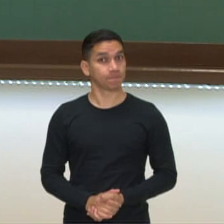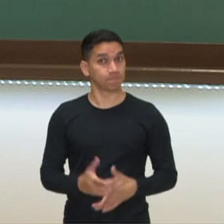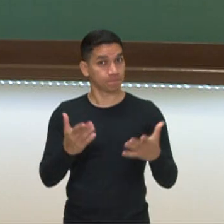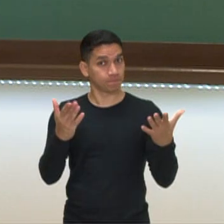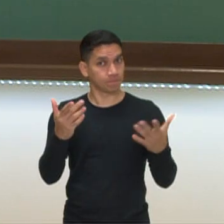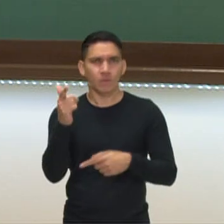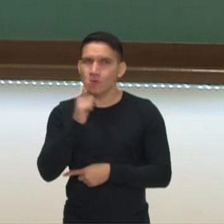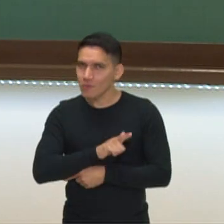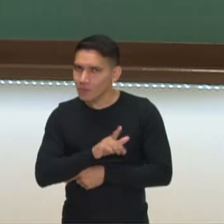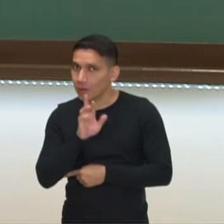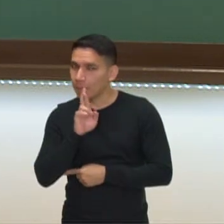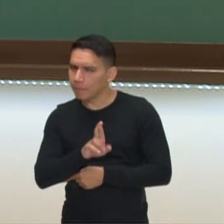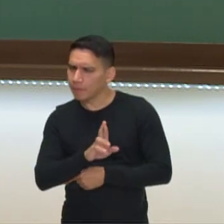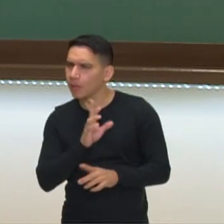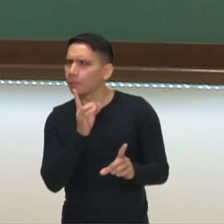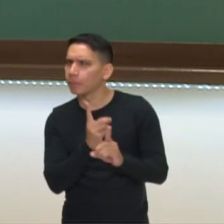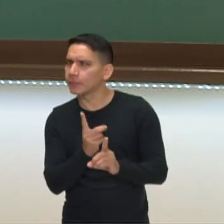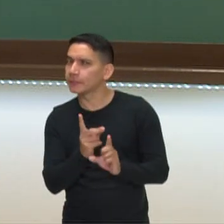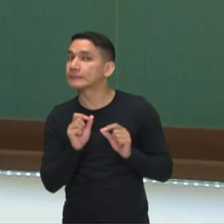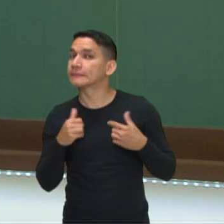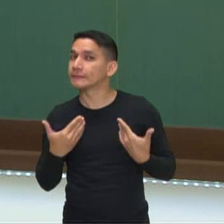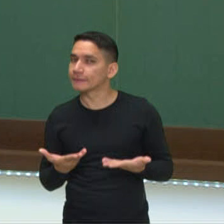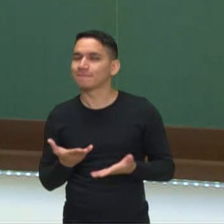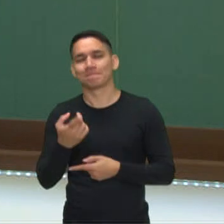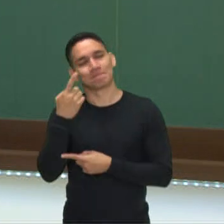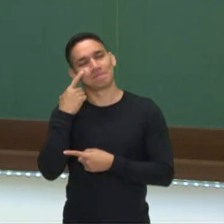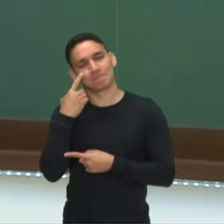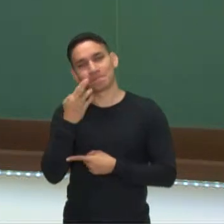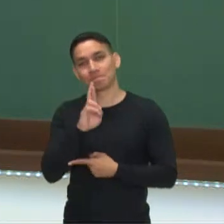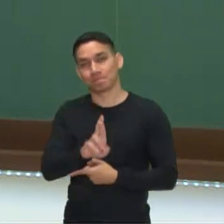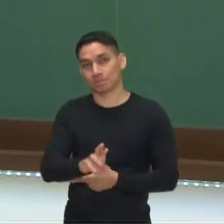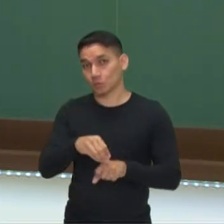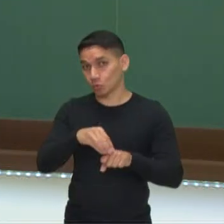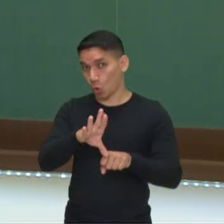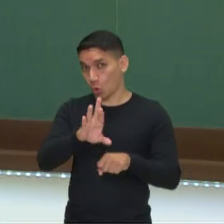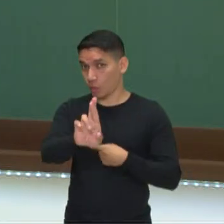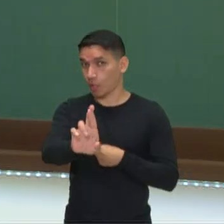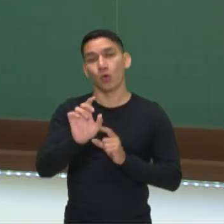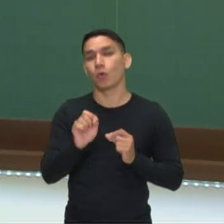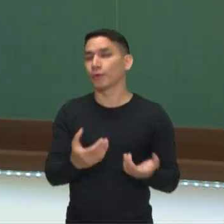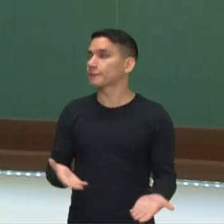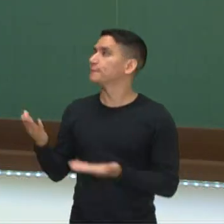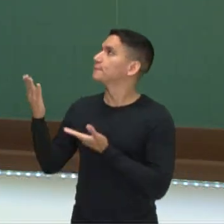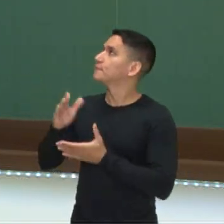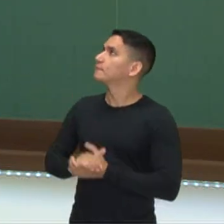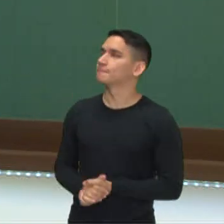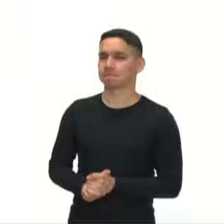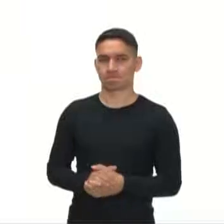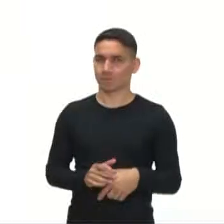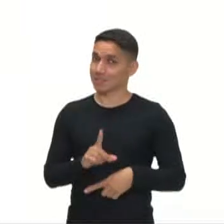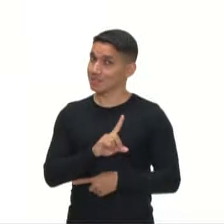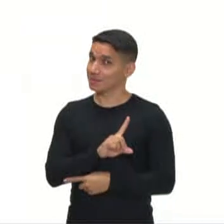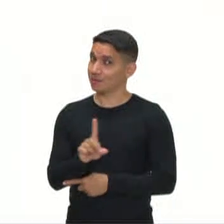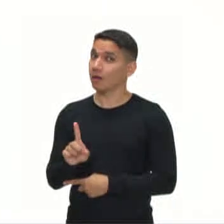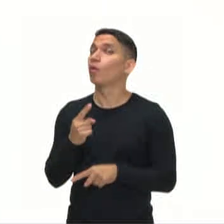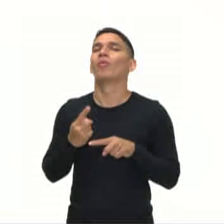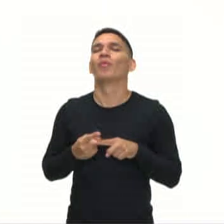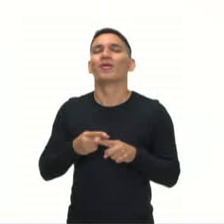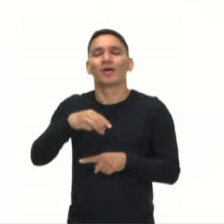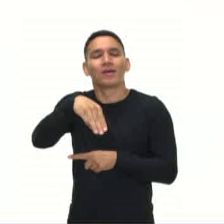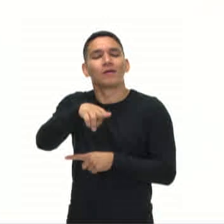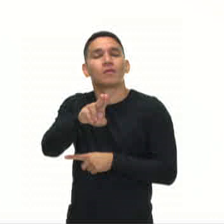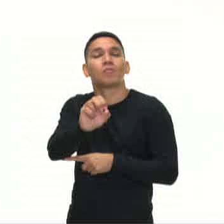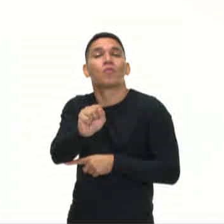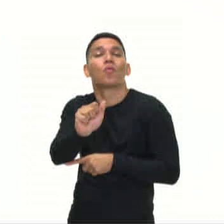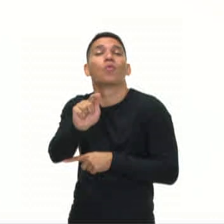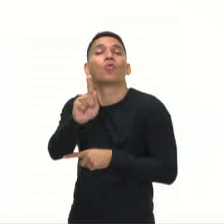E aí, conseguiram responder? Então vamos lá. Uma sugestão de resposta então é não, pois o musgo ele é